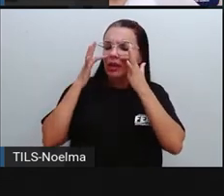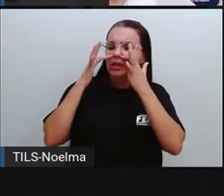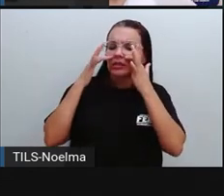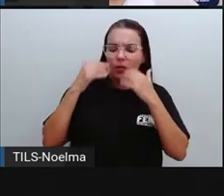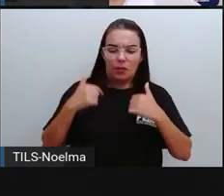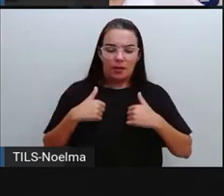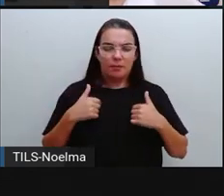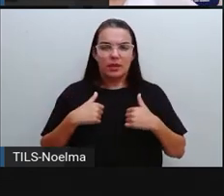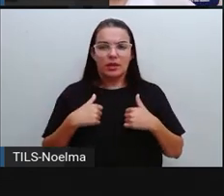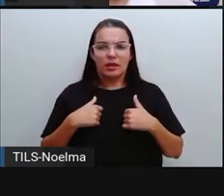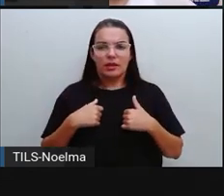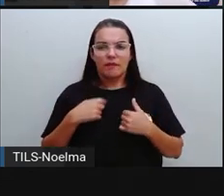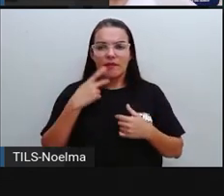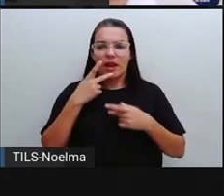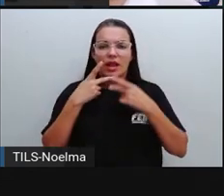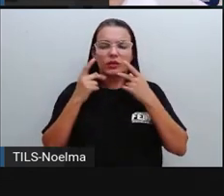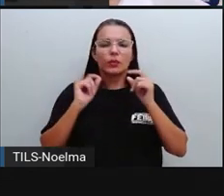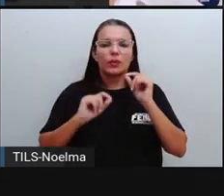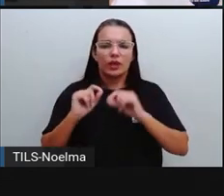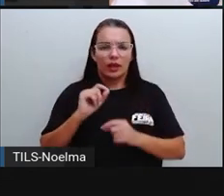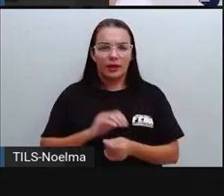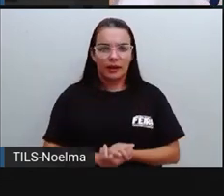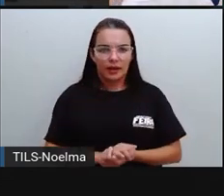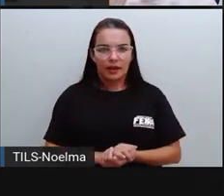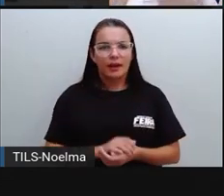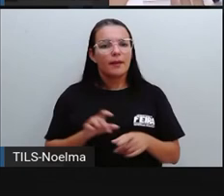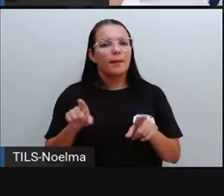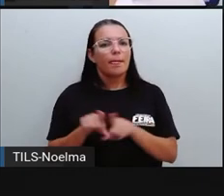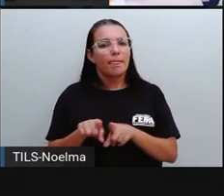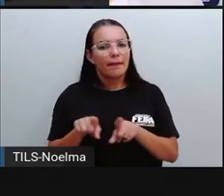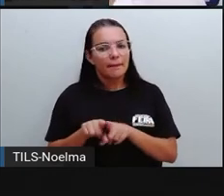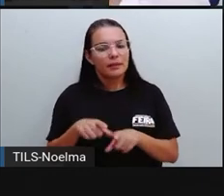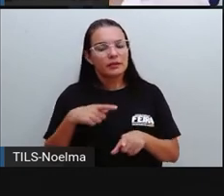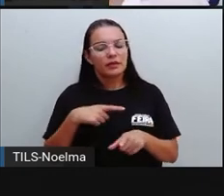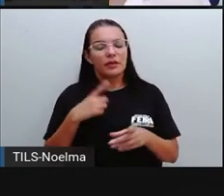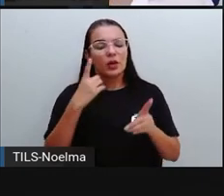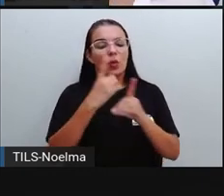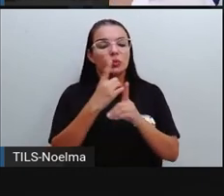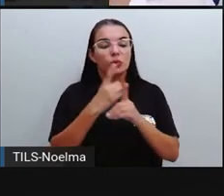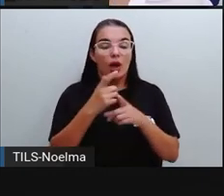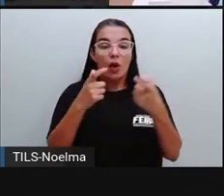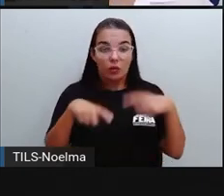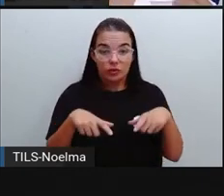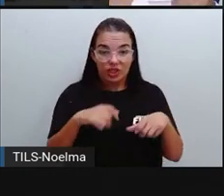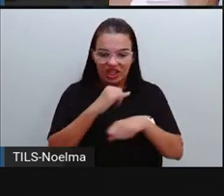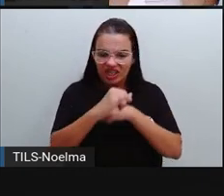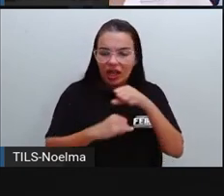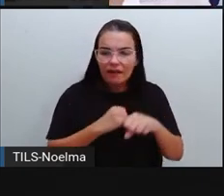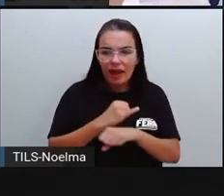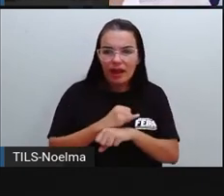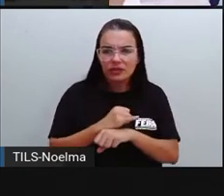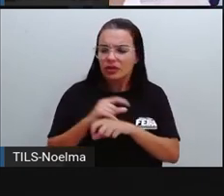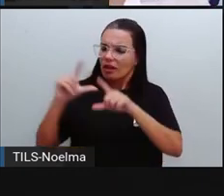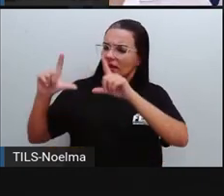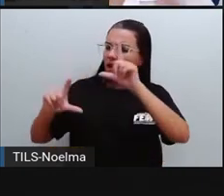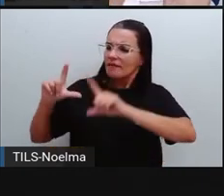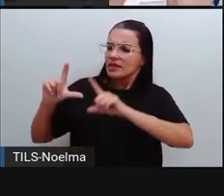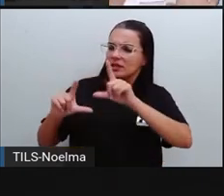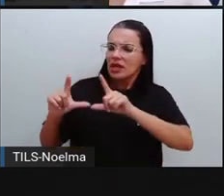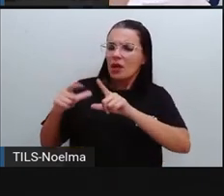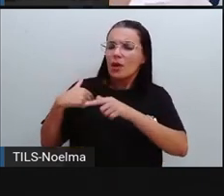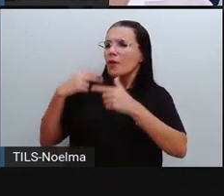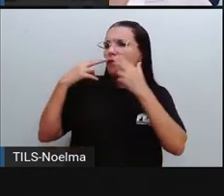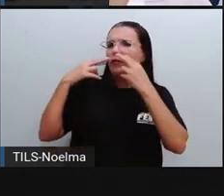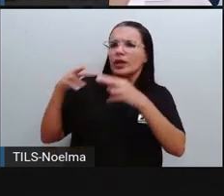a minha atenção, o que é que ela está falando, e vai botar também onde foi que você encontrou. Foi na internet, foi na TV mesmo que eu vi, eu estava